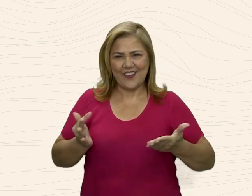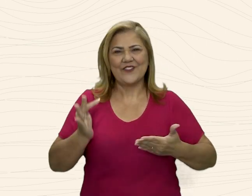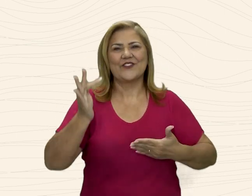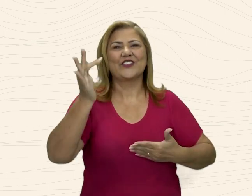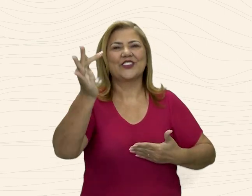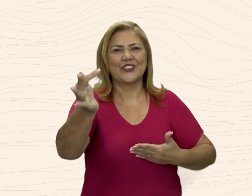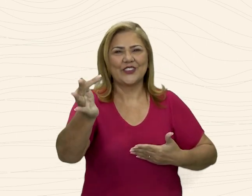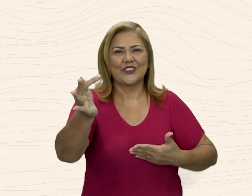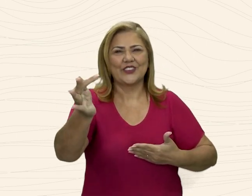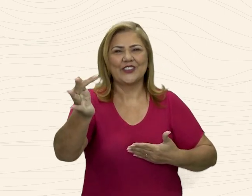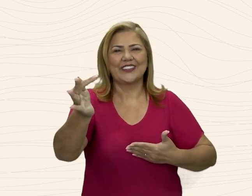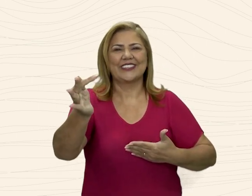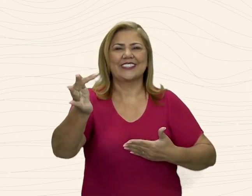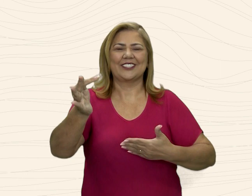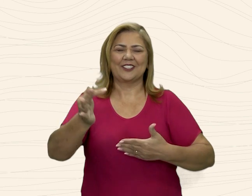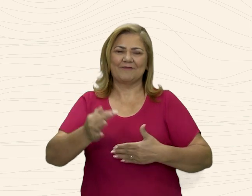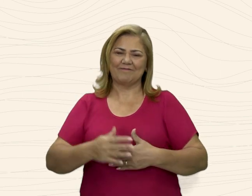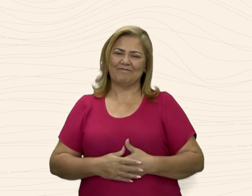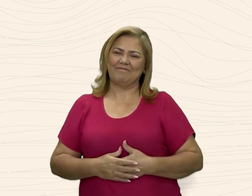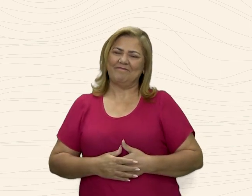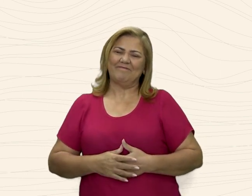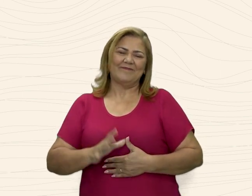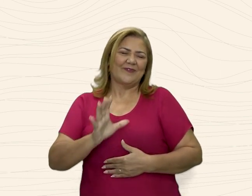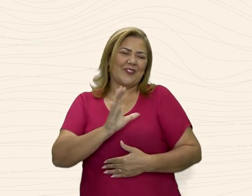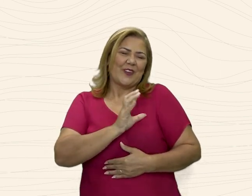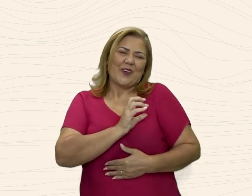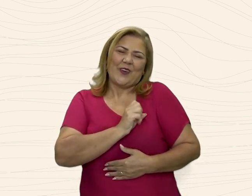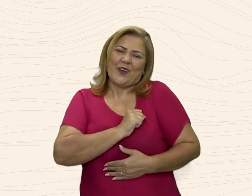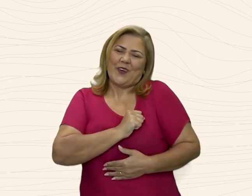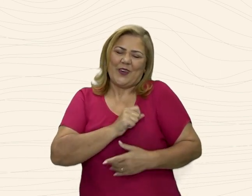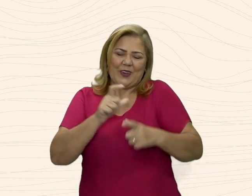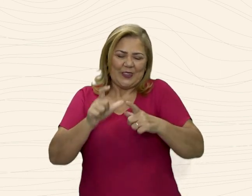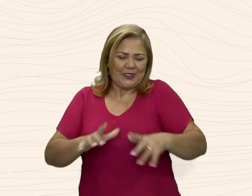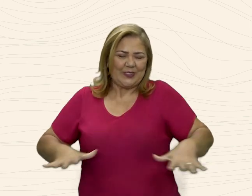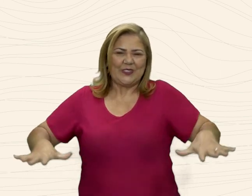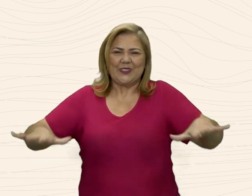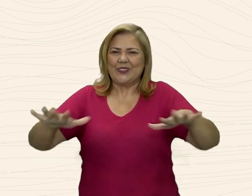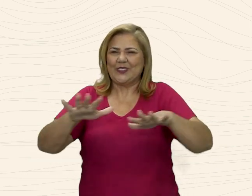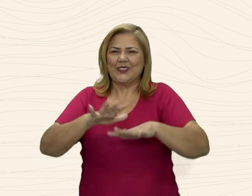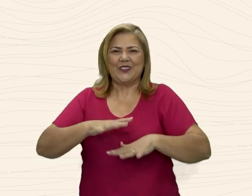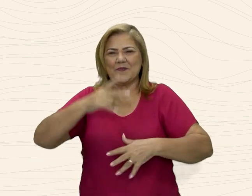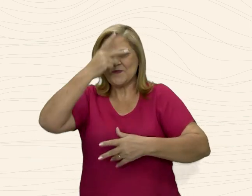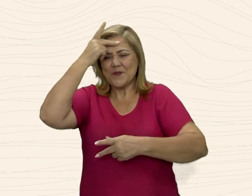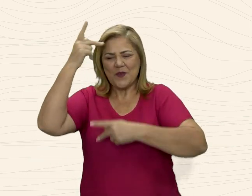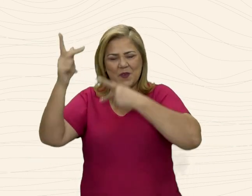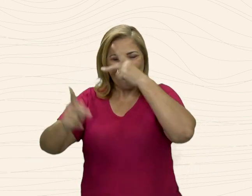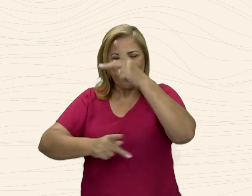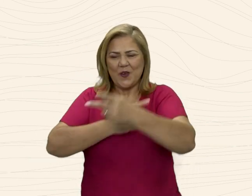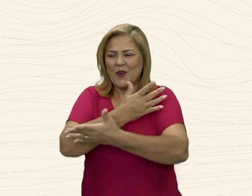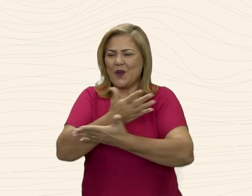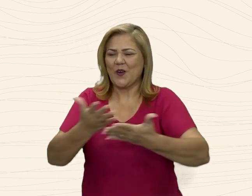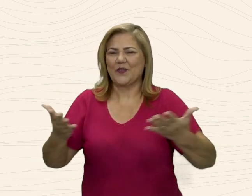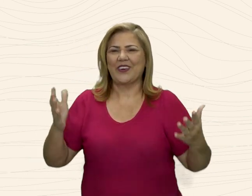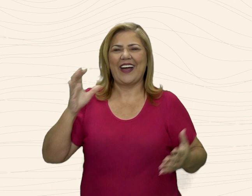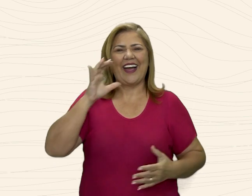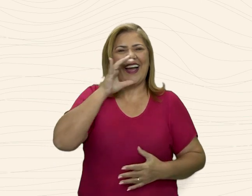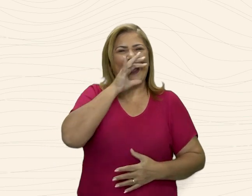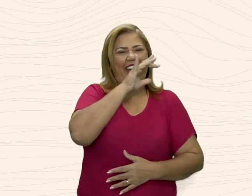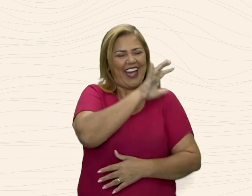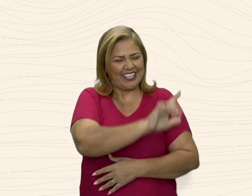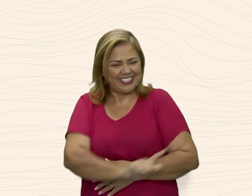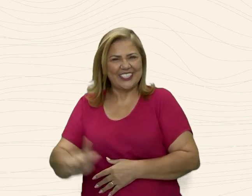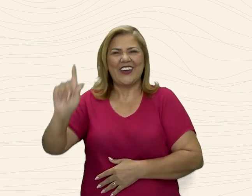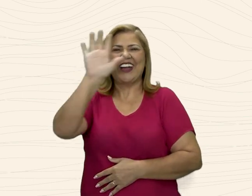meu futuro. Eu juro que eu gosto demais do amor dessa gente,